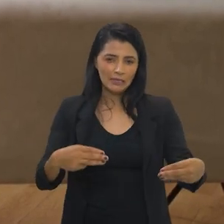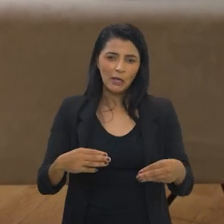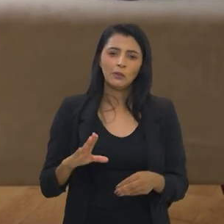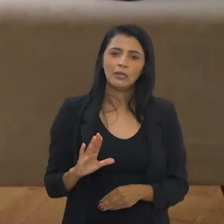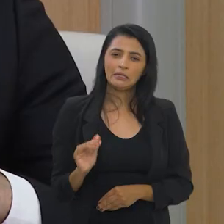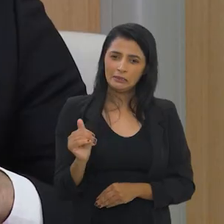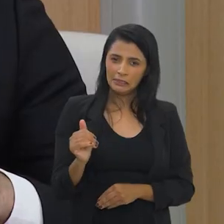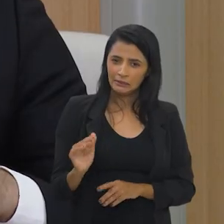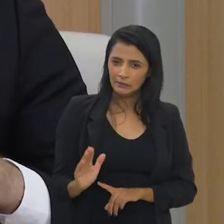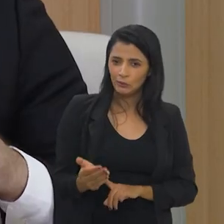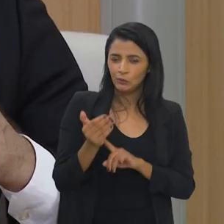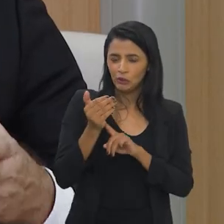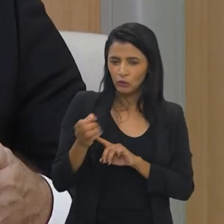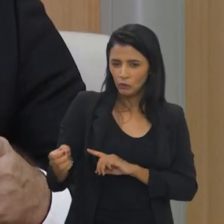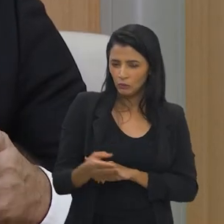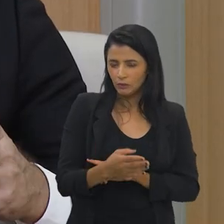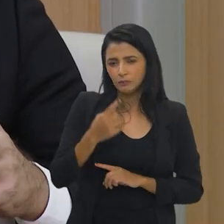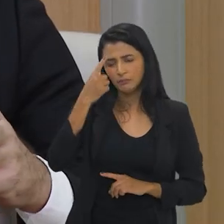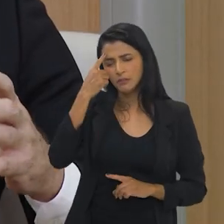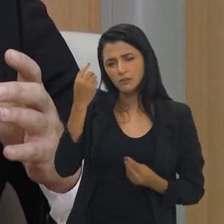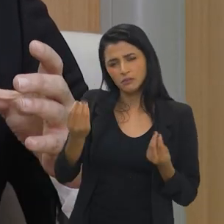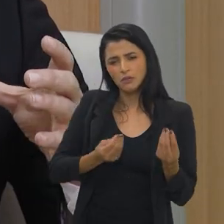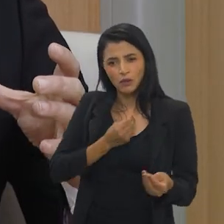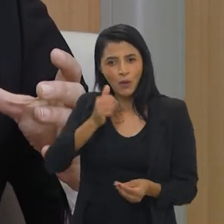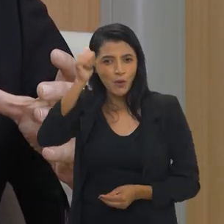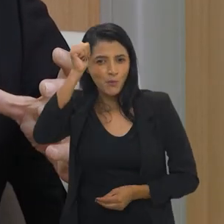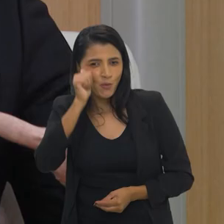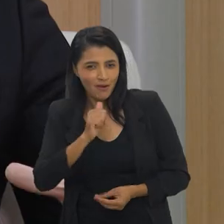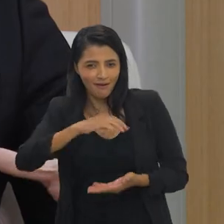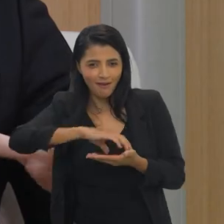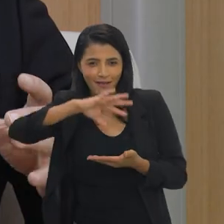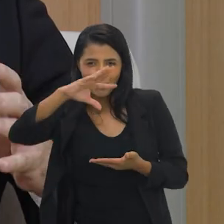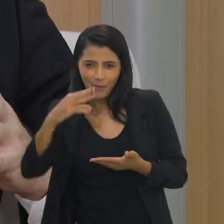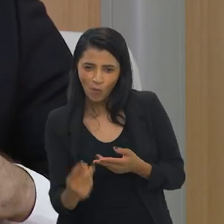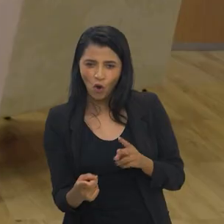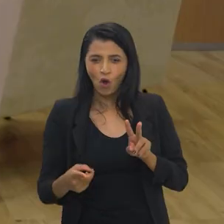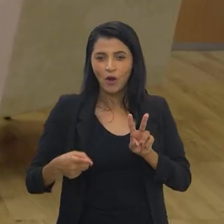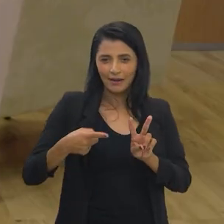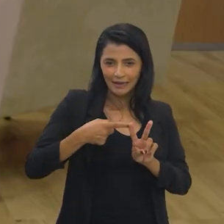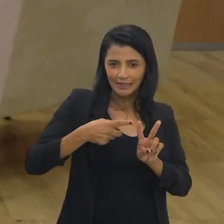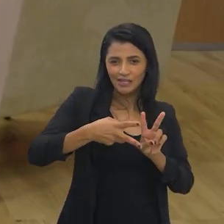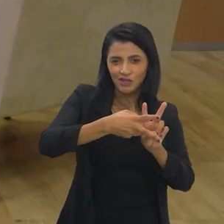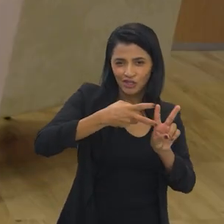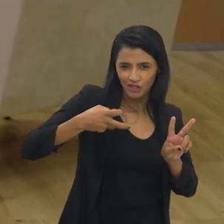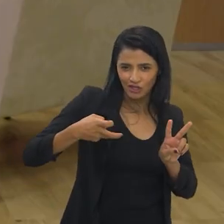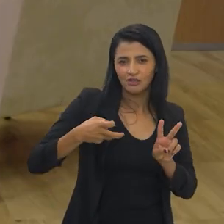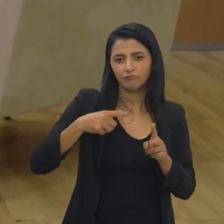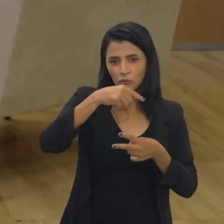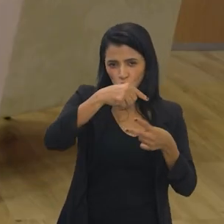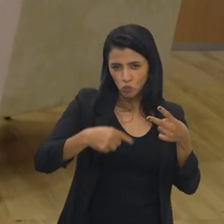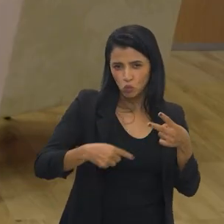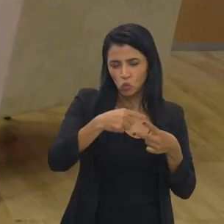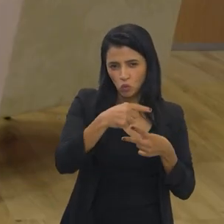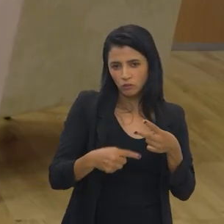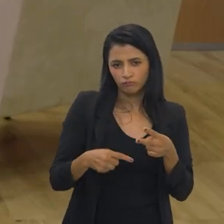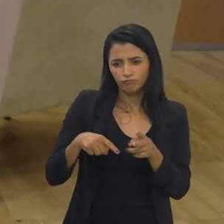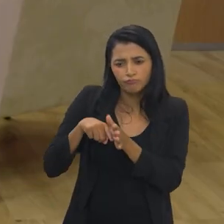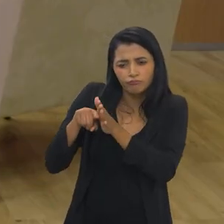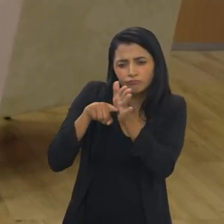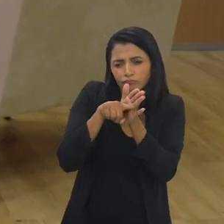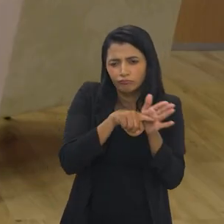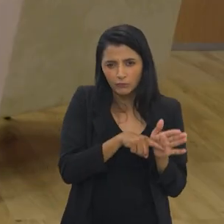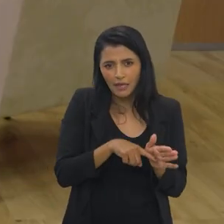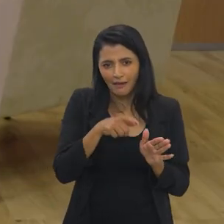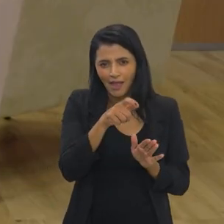e inovação pensando nisso a questão de mulheres quilombolas e mulheres indígenas pesquisadoras a gente também